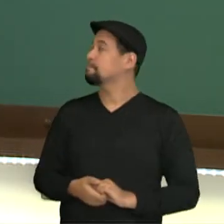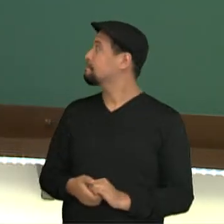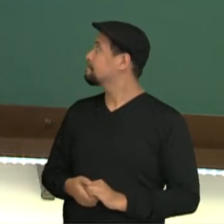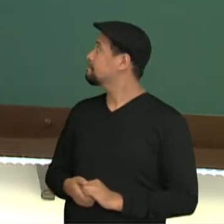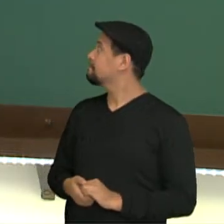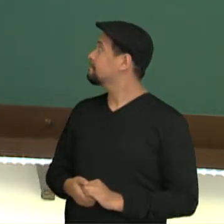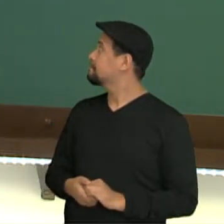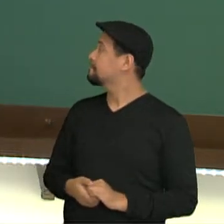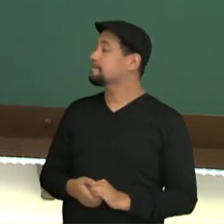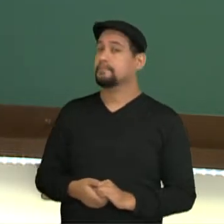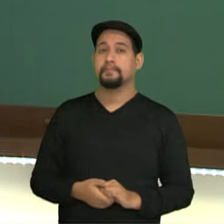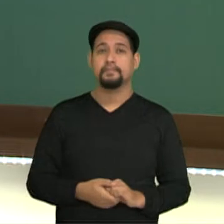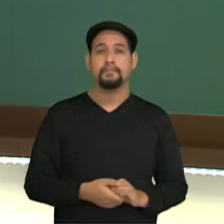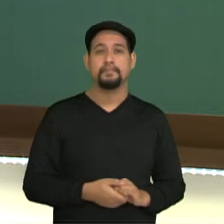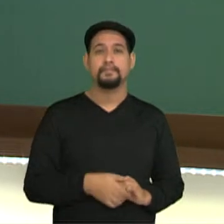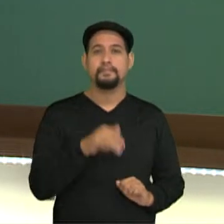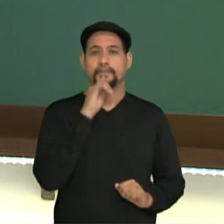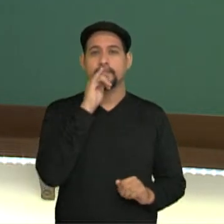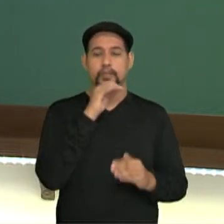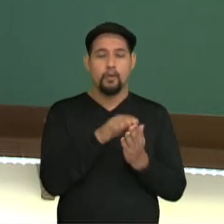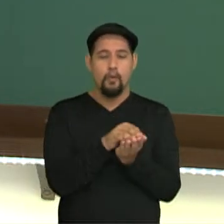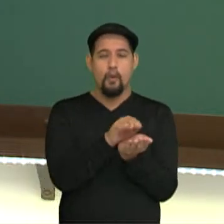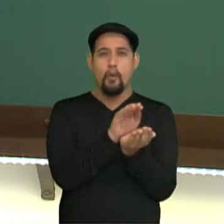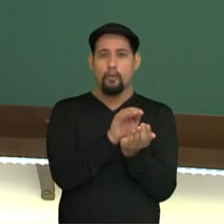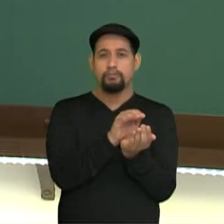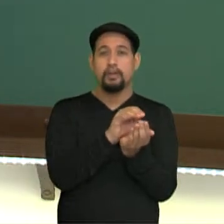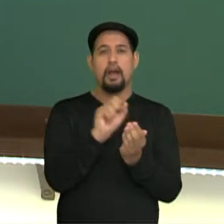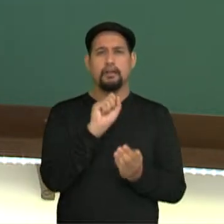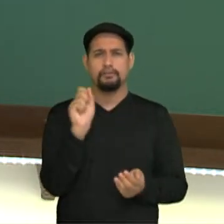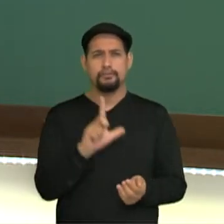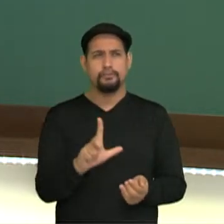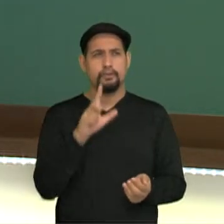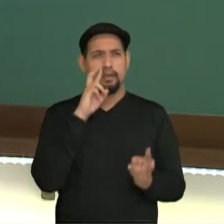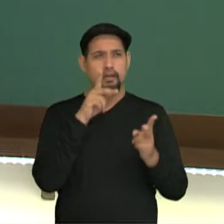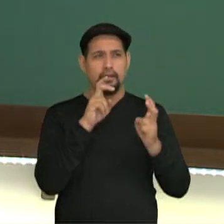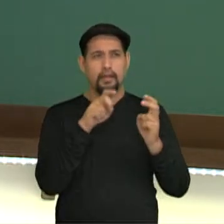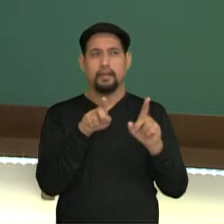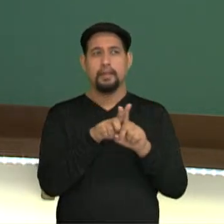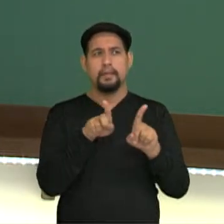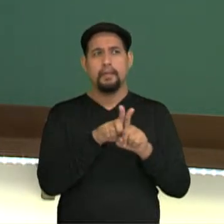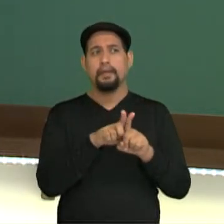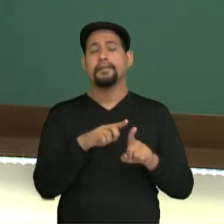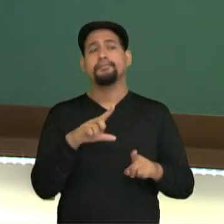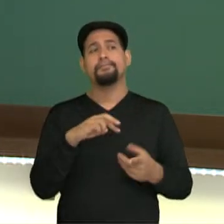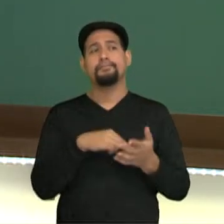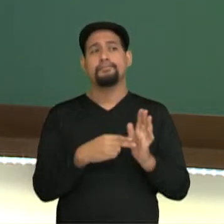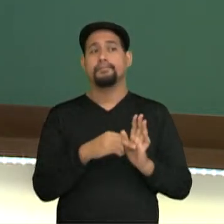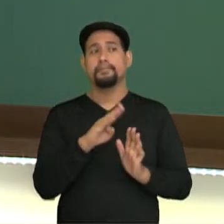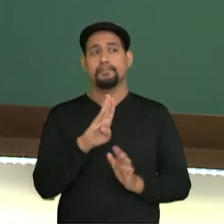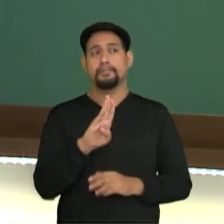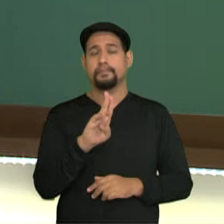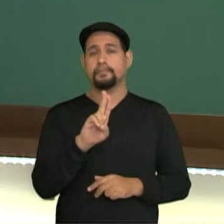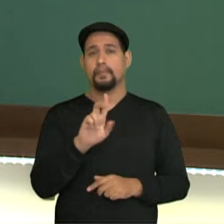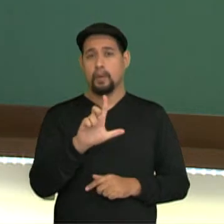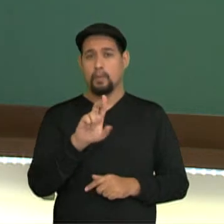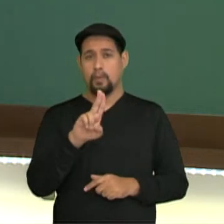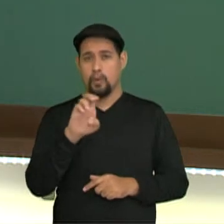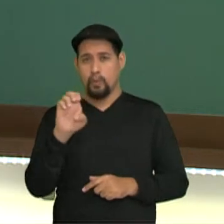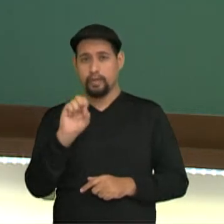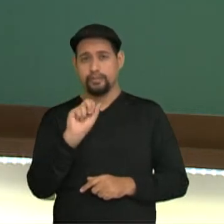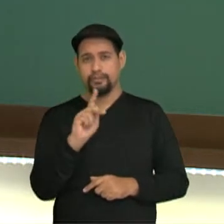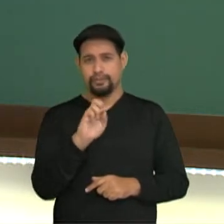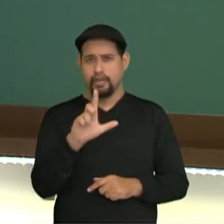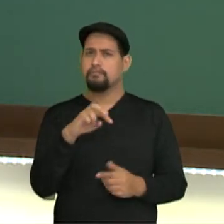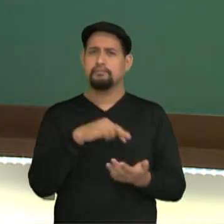seria concha azul, ok? Então, aqui dentro do nosso texto, também existe a utilização de alguns verbos